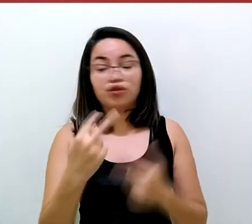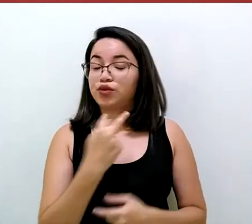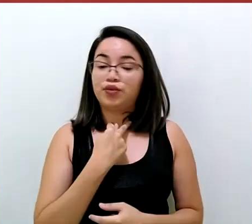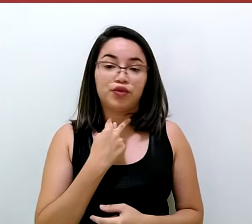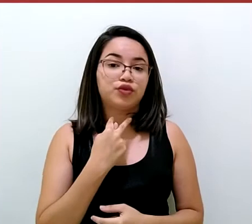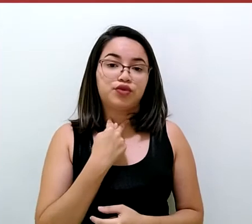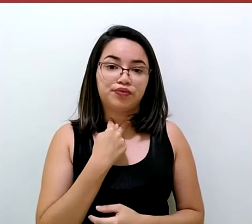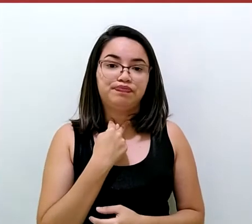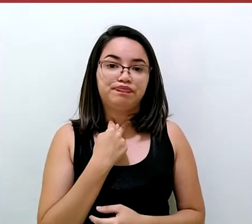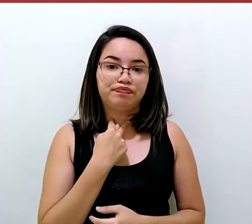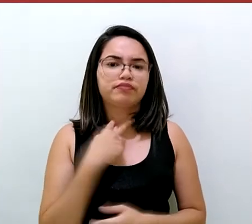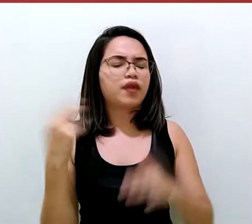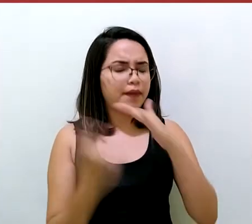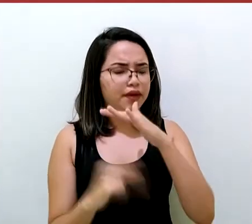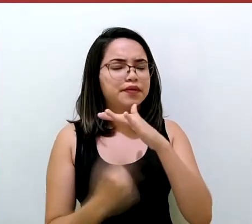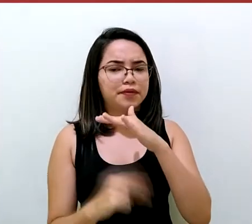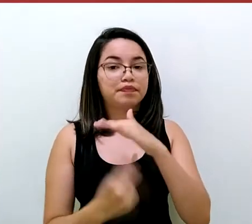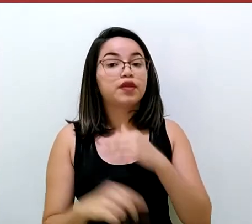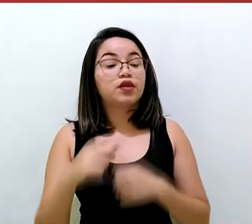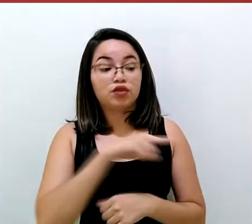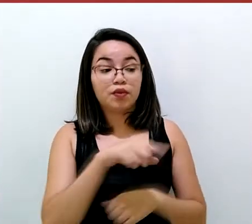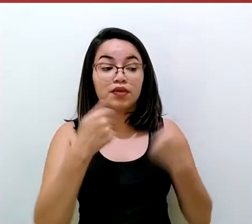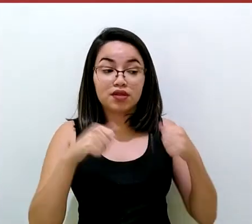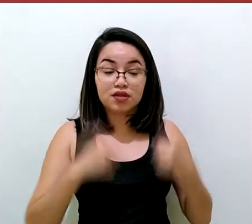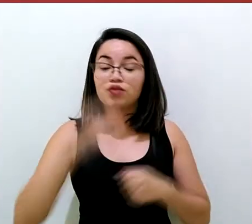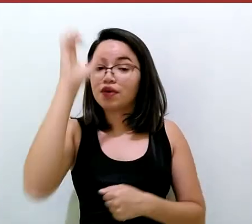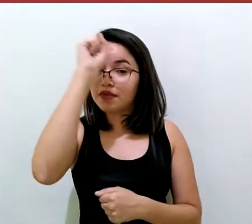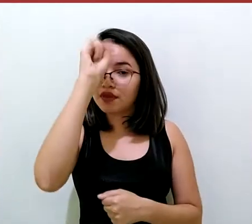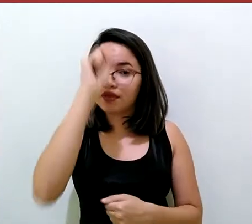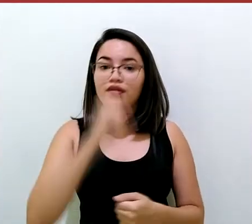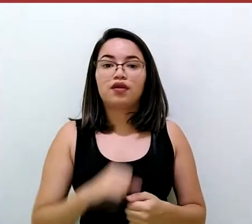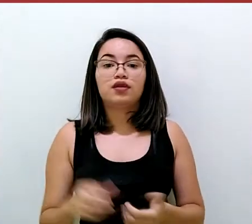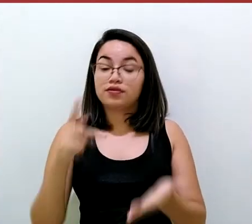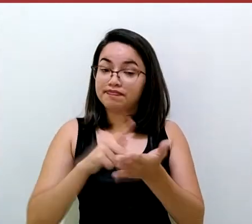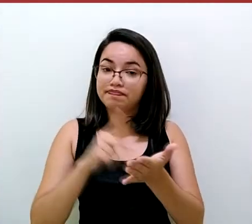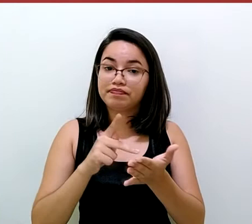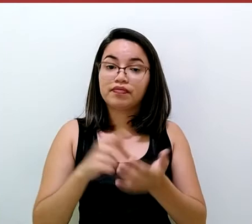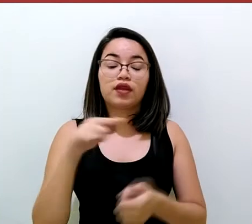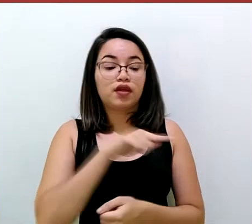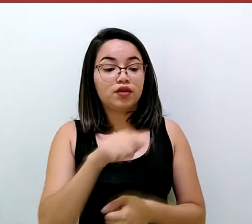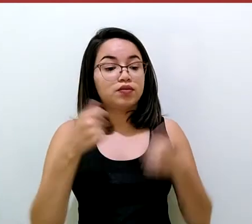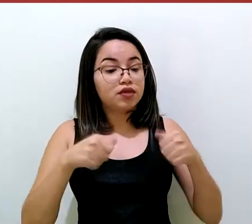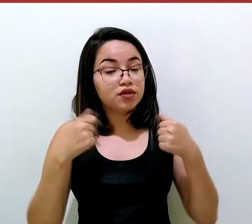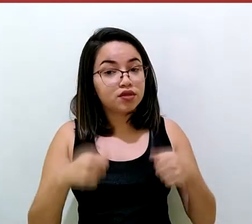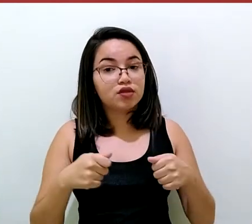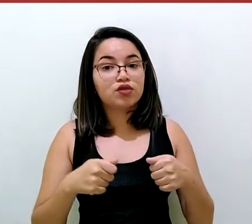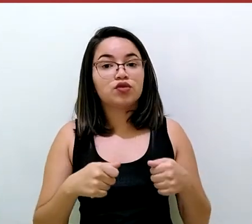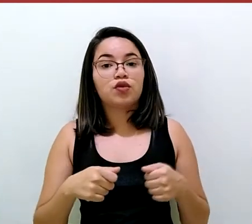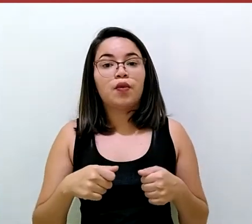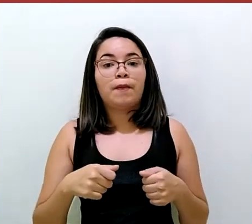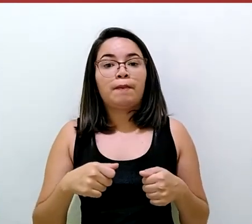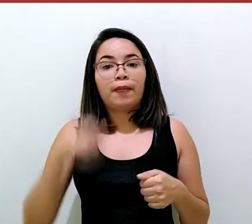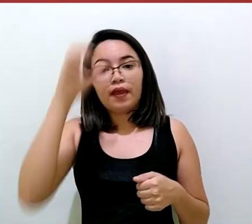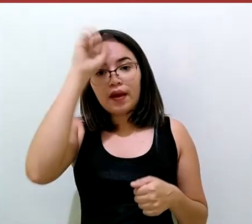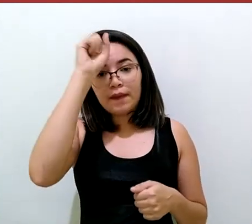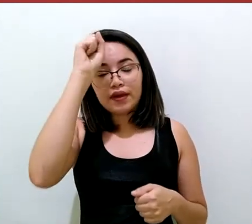não deviam. Eles precisam aprender a serem honestos e eles precisam aprender a